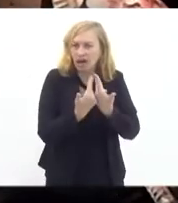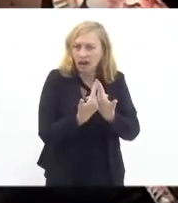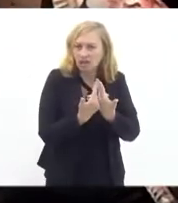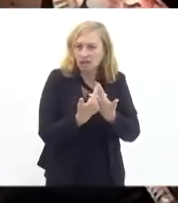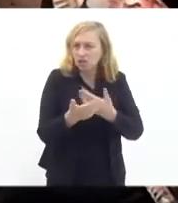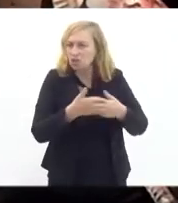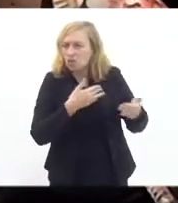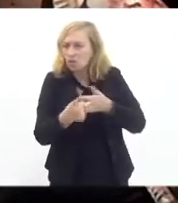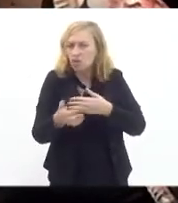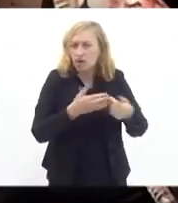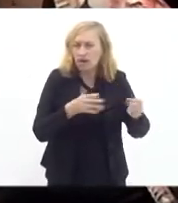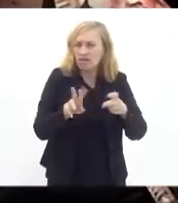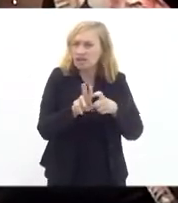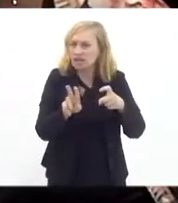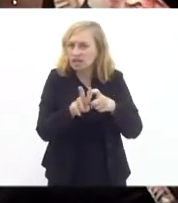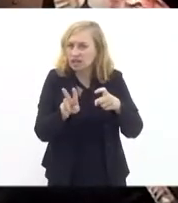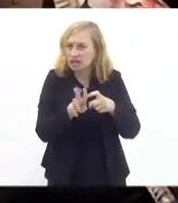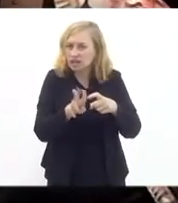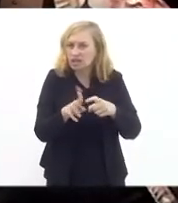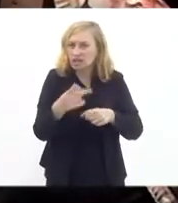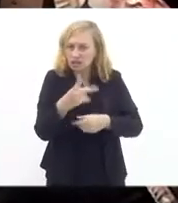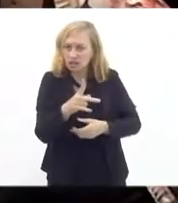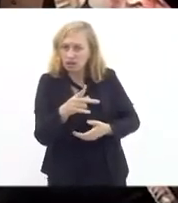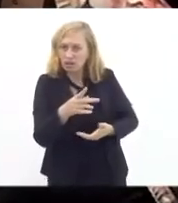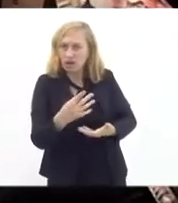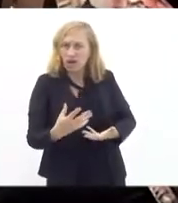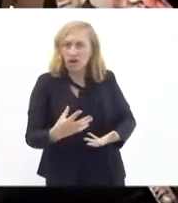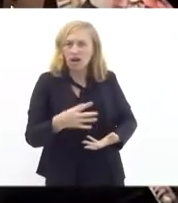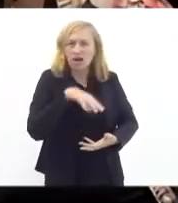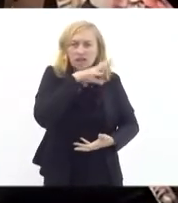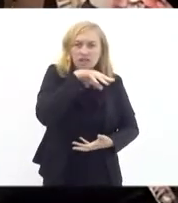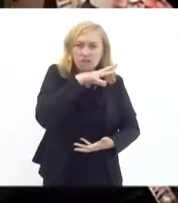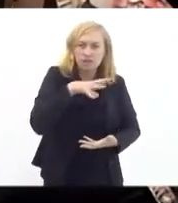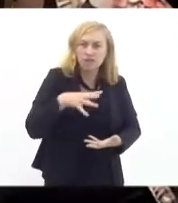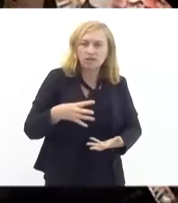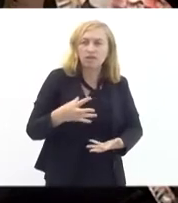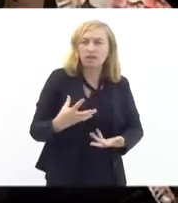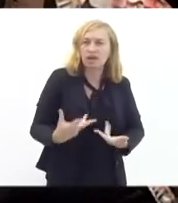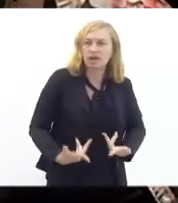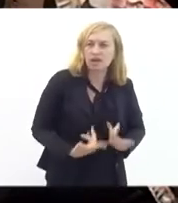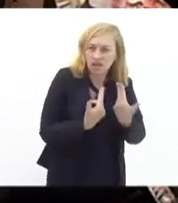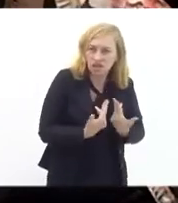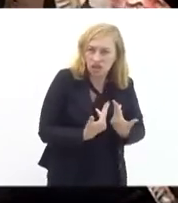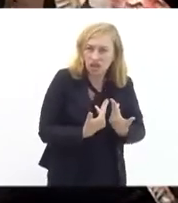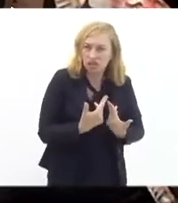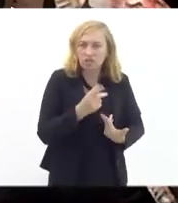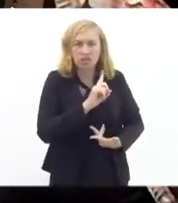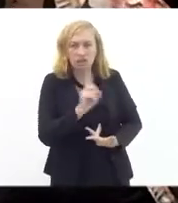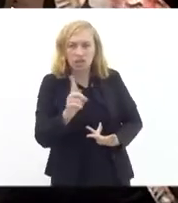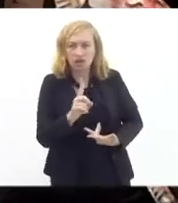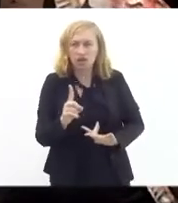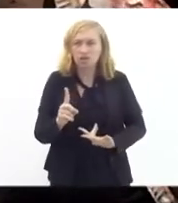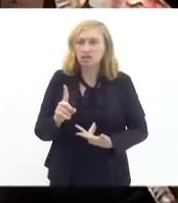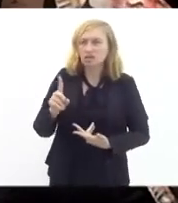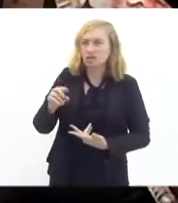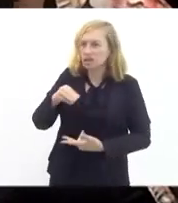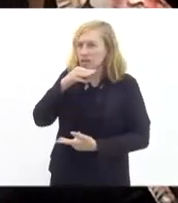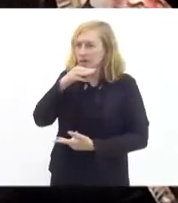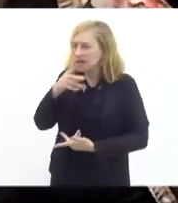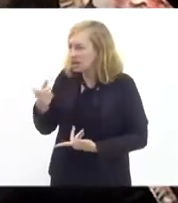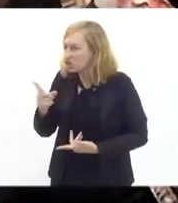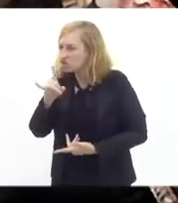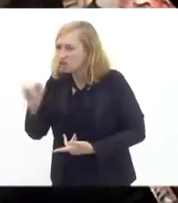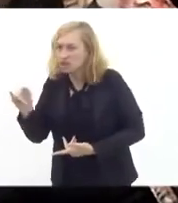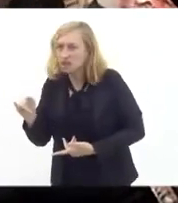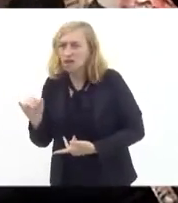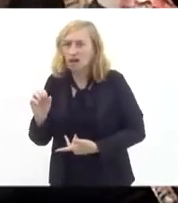em qualquer veterinário. Seu animal é castrado? Não. Se já vai ser castrado no CCZ, na Mangueira, dia tal, não sei o quê.